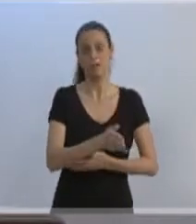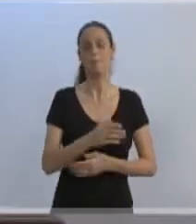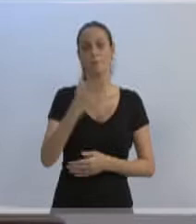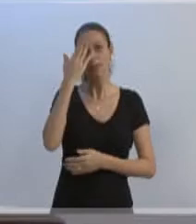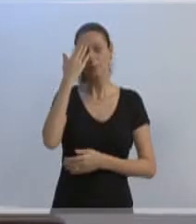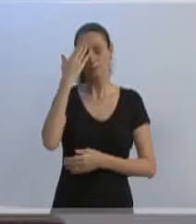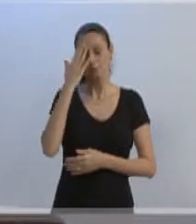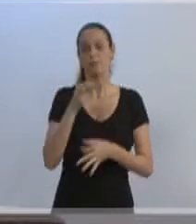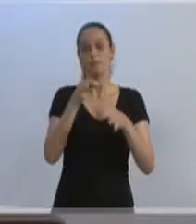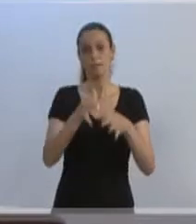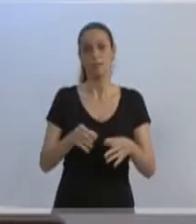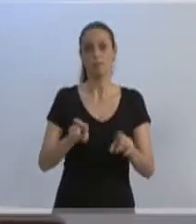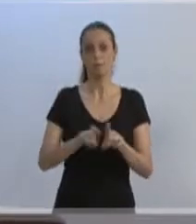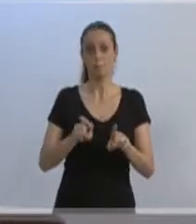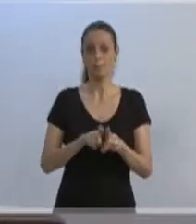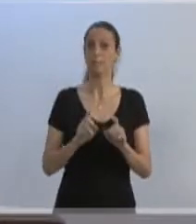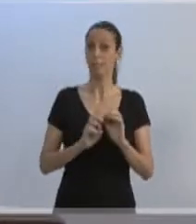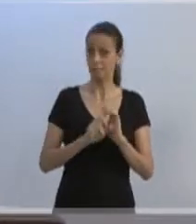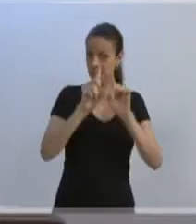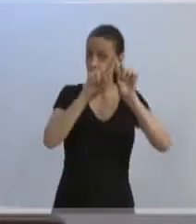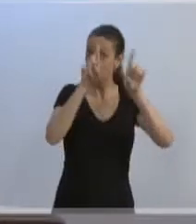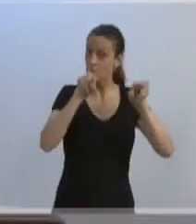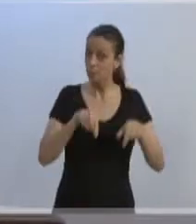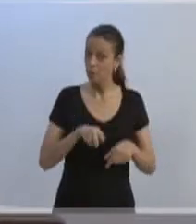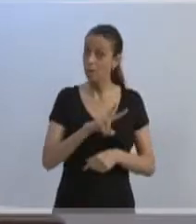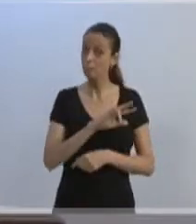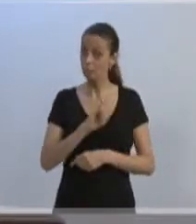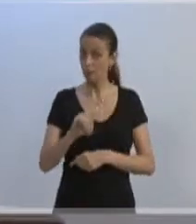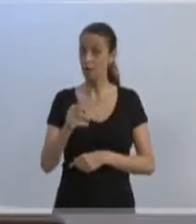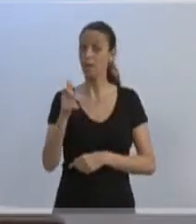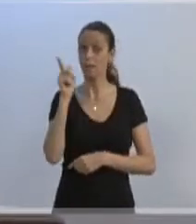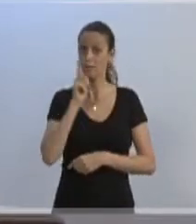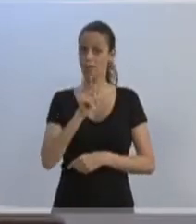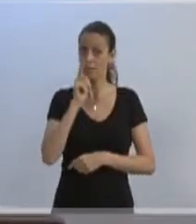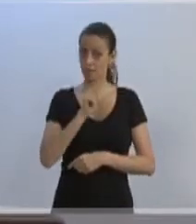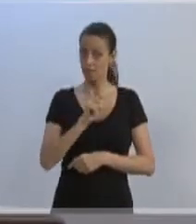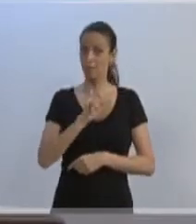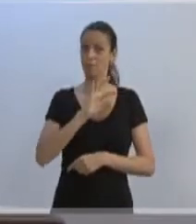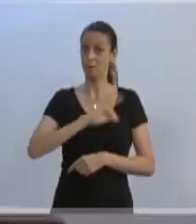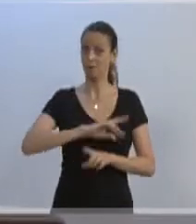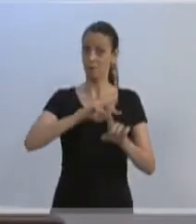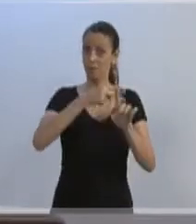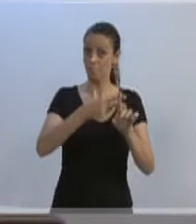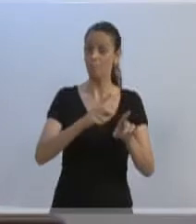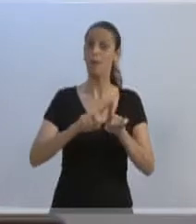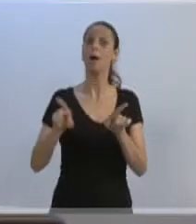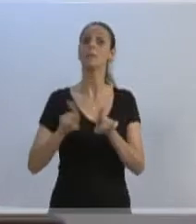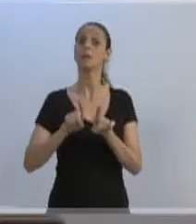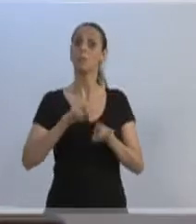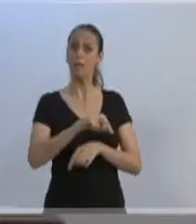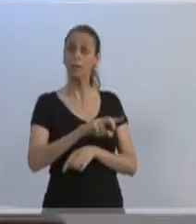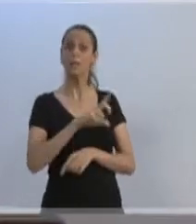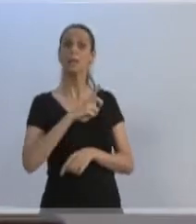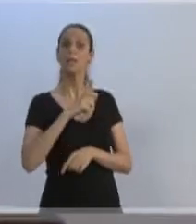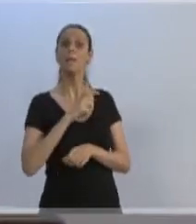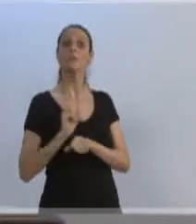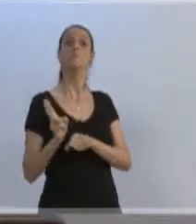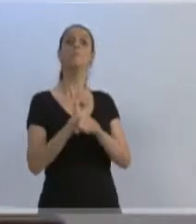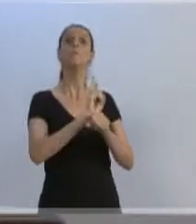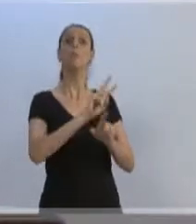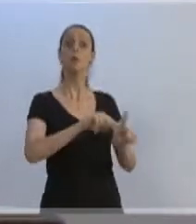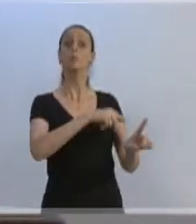estes servidores serão agora duplamente cobrados fiscalizados também por esta casa o vereador isaac